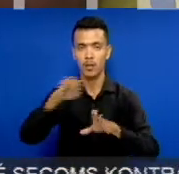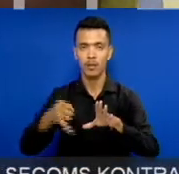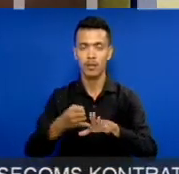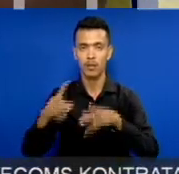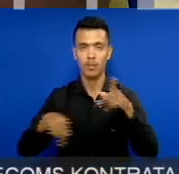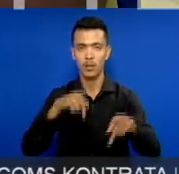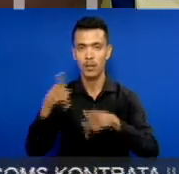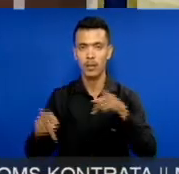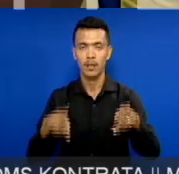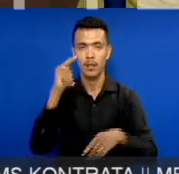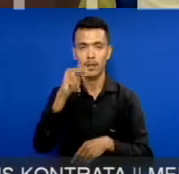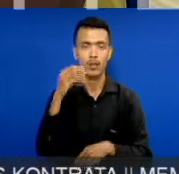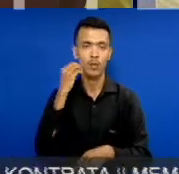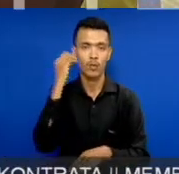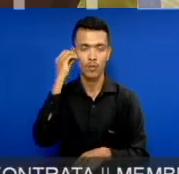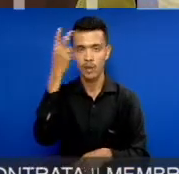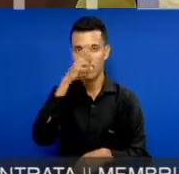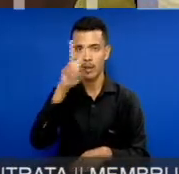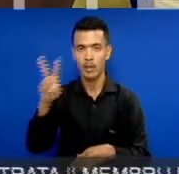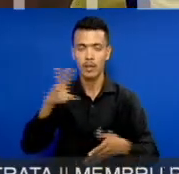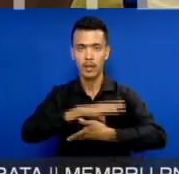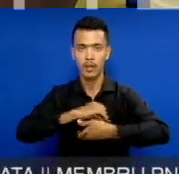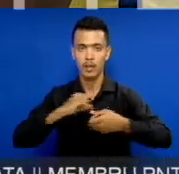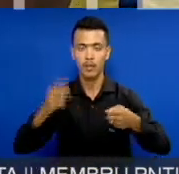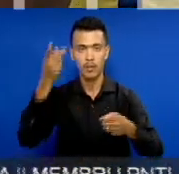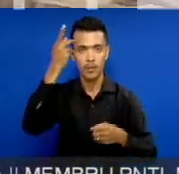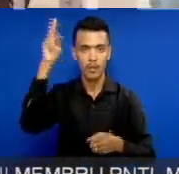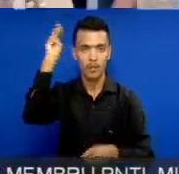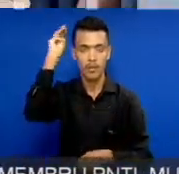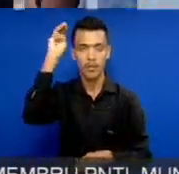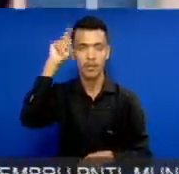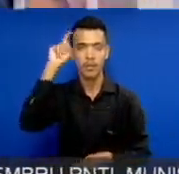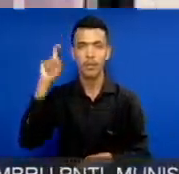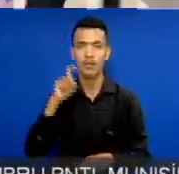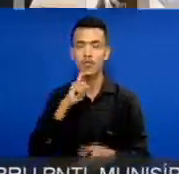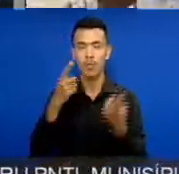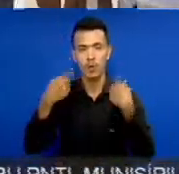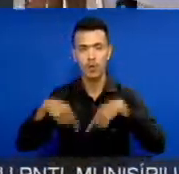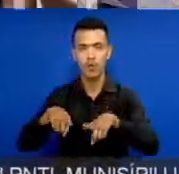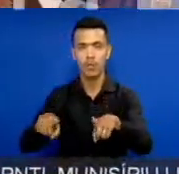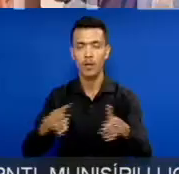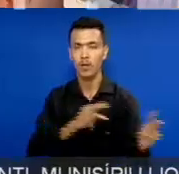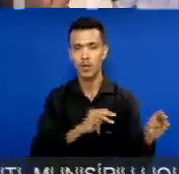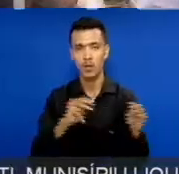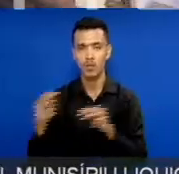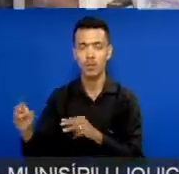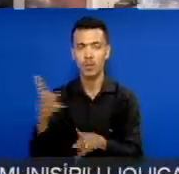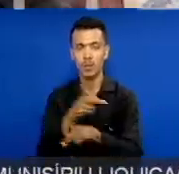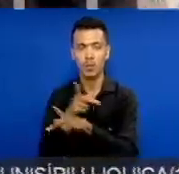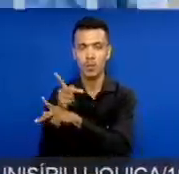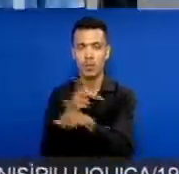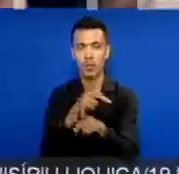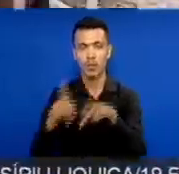Fatin. Hareba estragos sirak ne, primeiro ministro, kai Rala Xanana Guzmão, tun direta hodi evacuan no salva